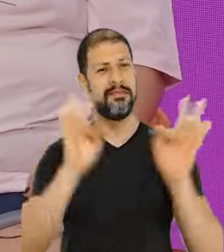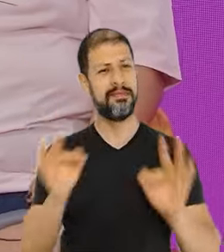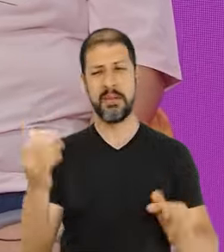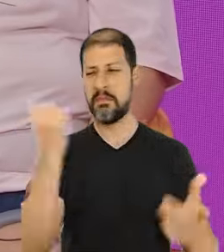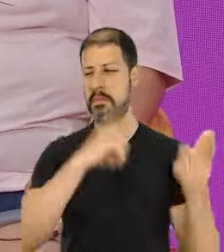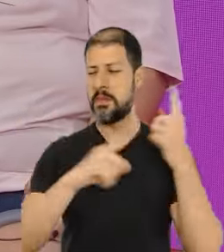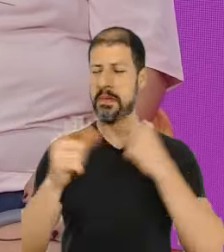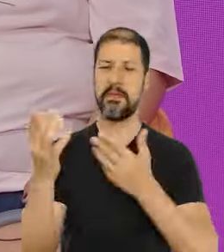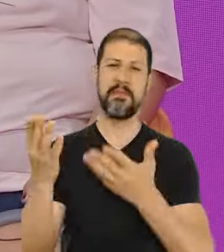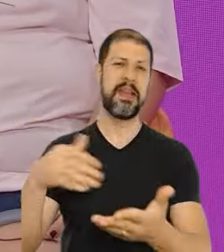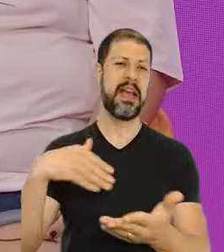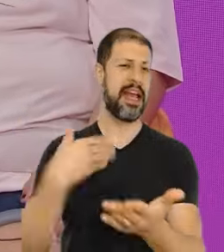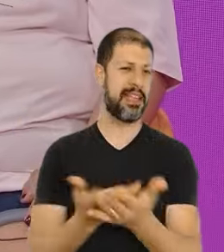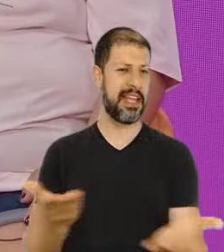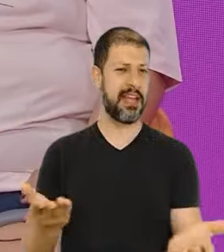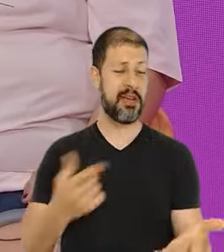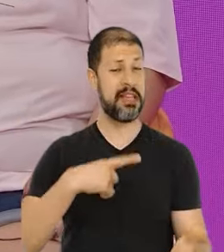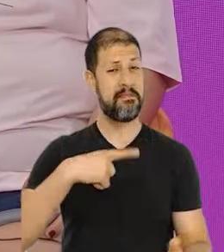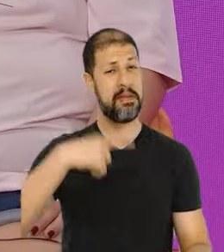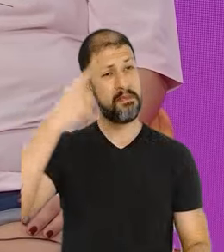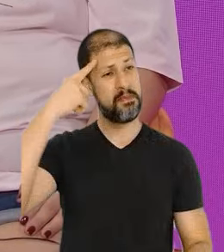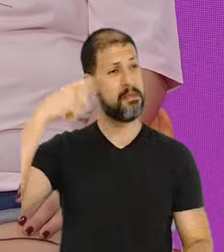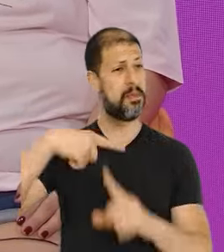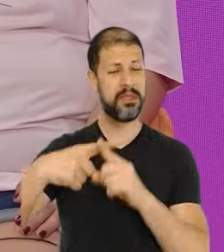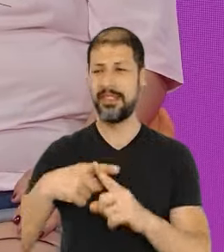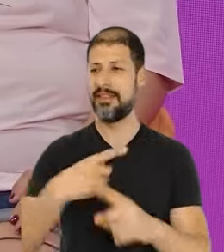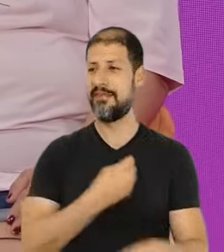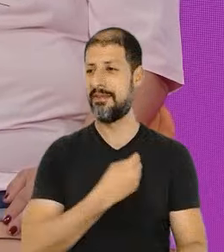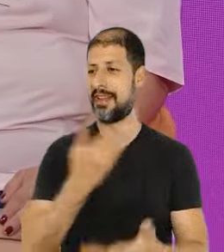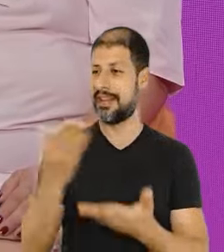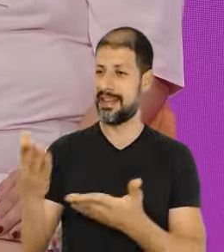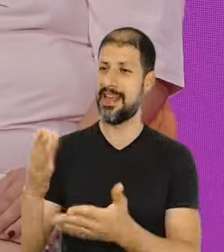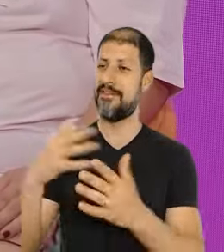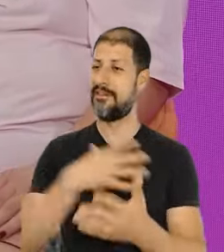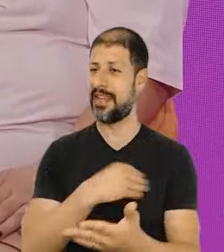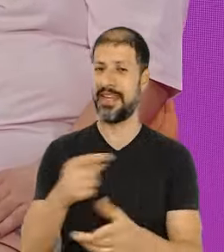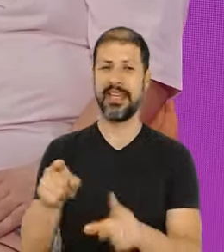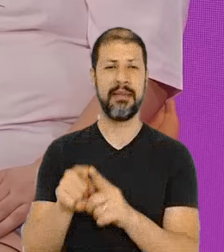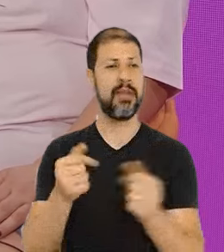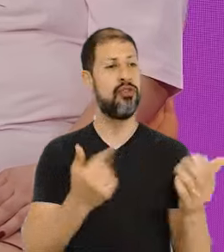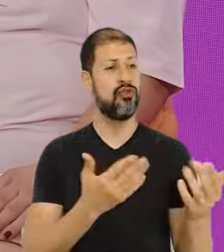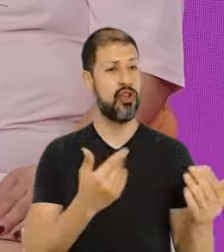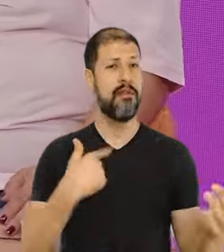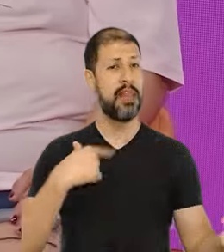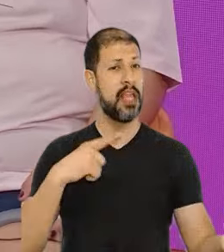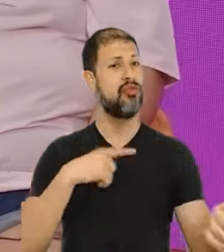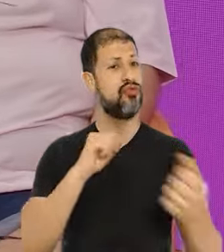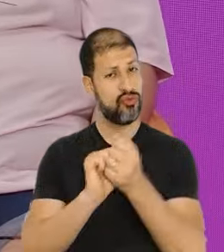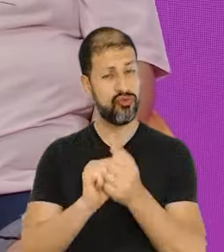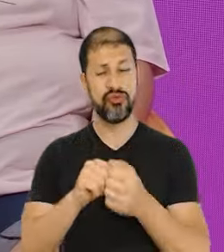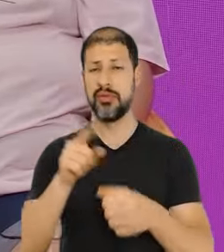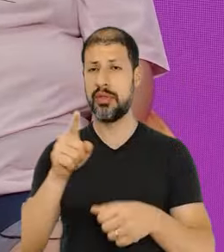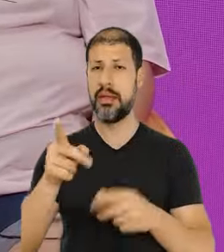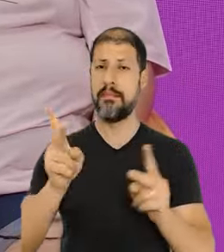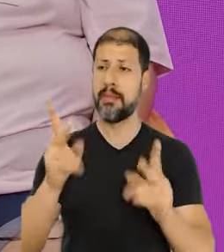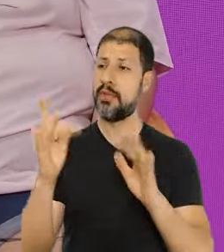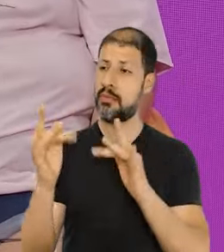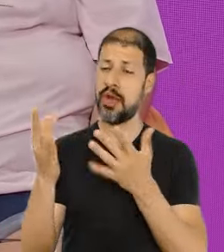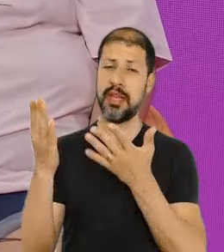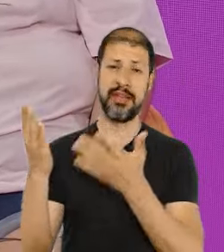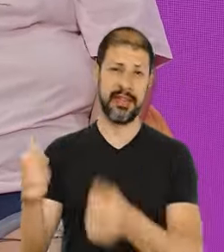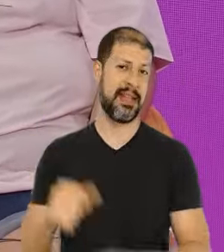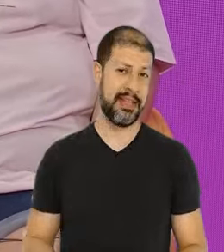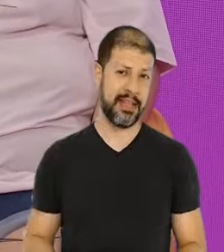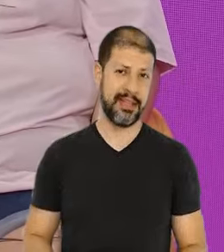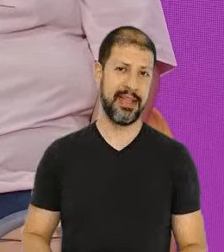o resultado porque tá sendo muito positivo na vida da minha filha e dos jovens que estão ali com a gente do próprio namorado dela que